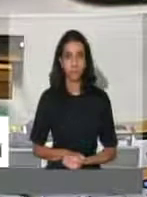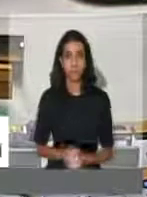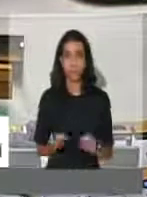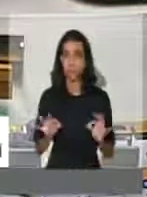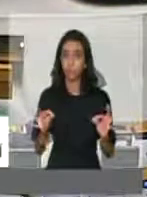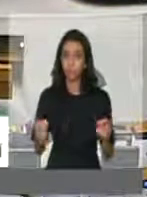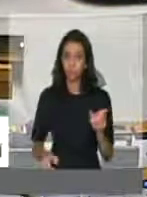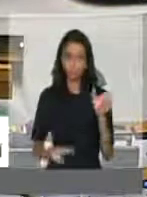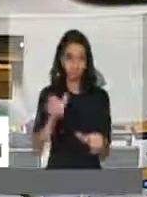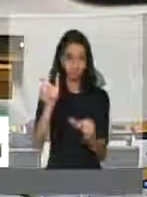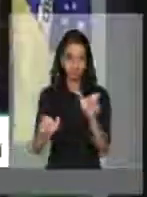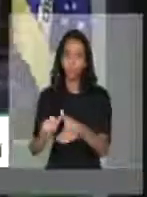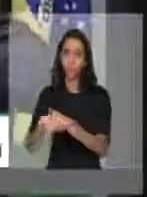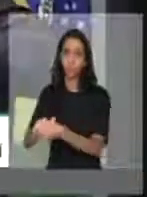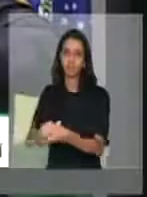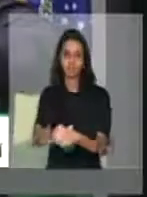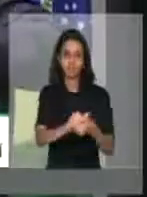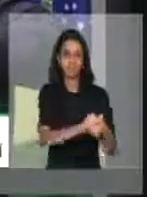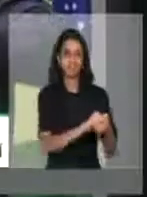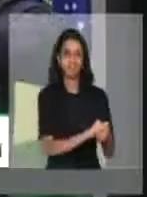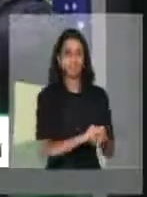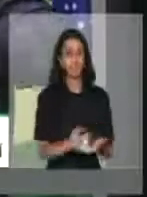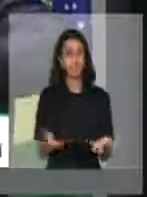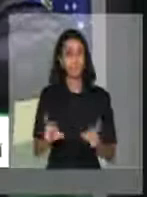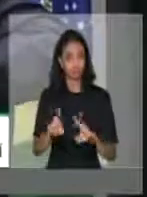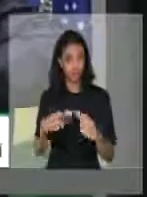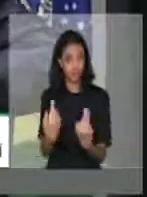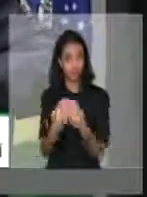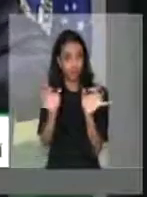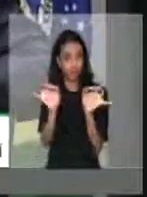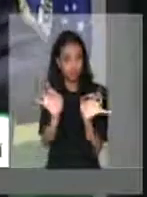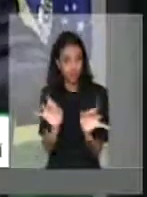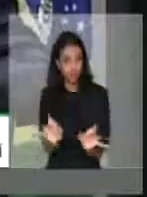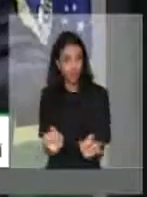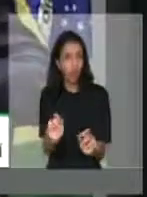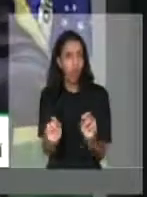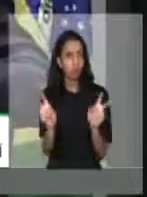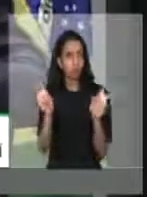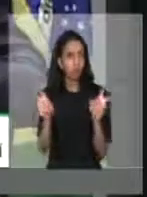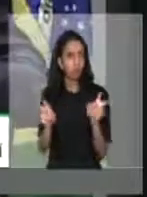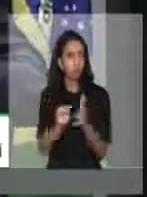todos presentes nessa solenidade que marca